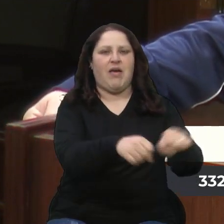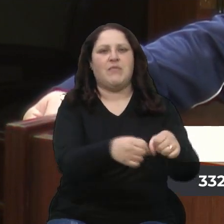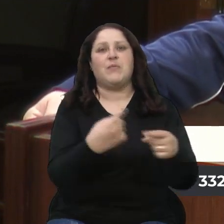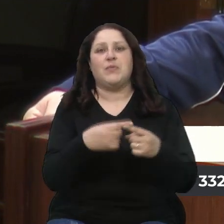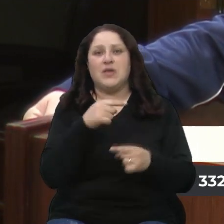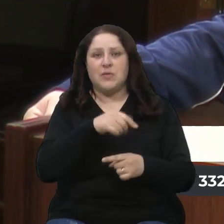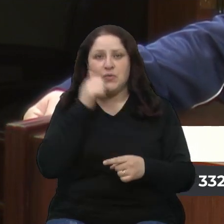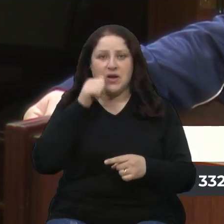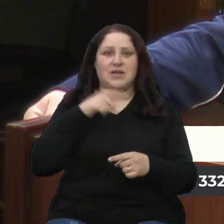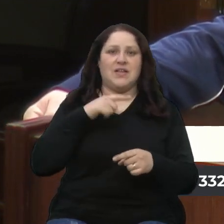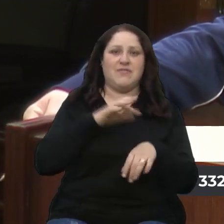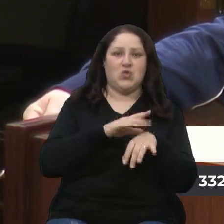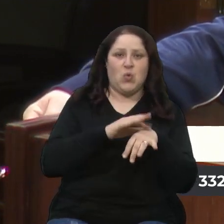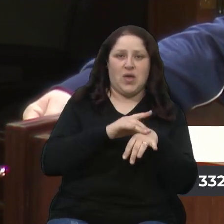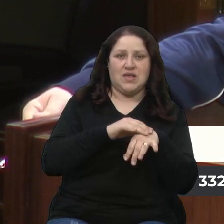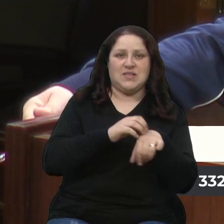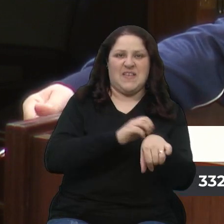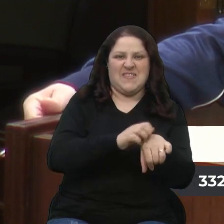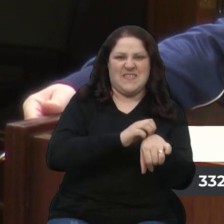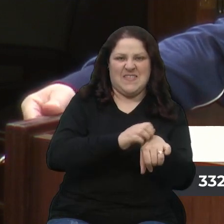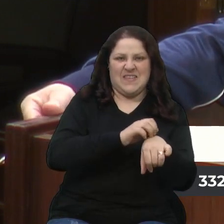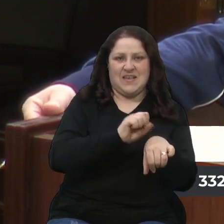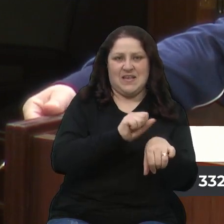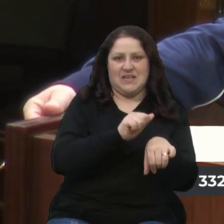precário, totalmente triste.